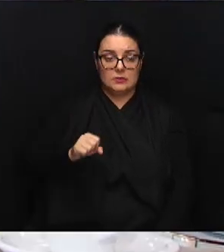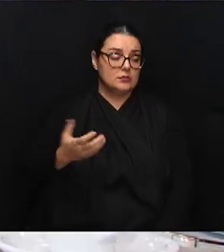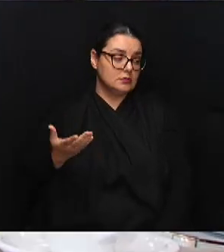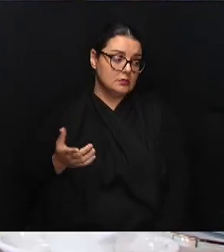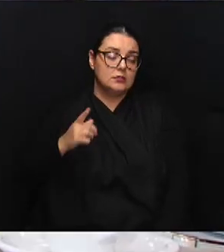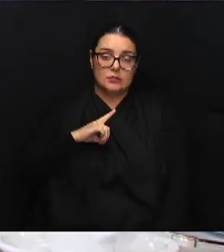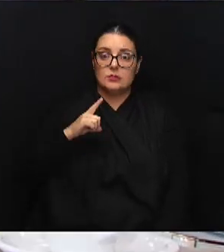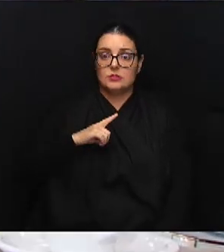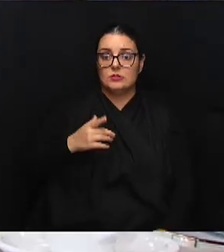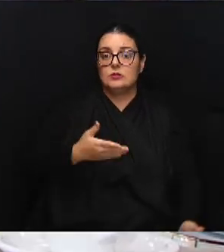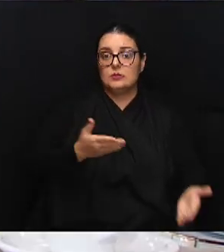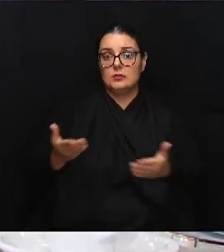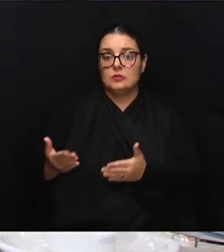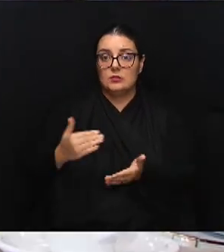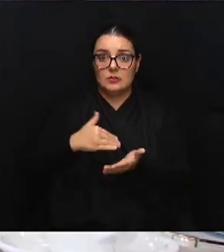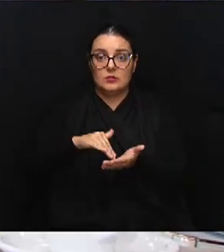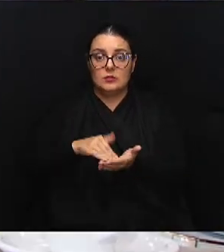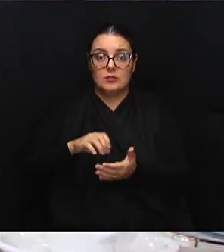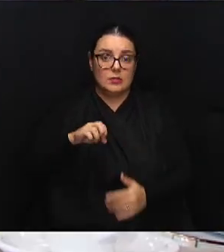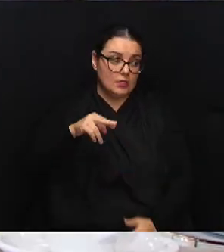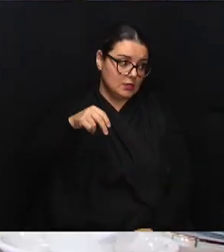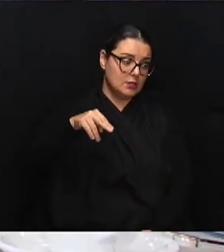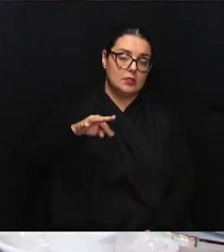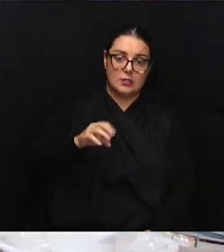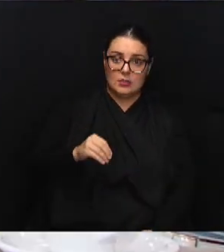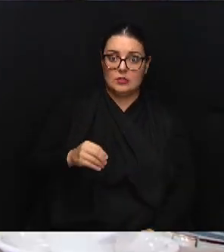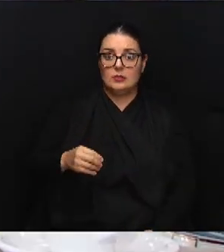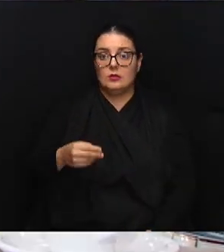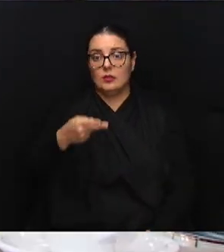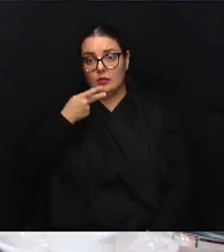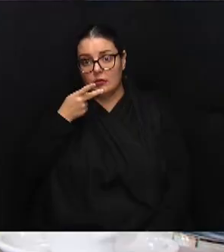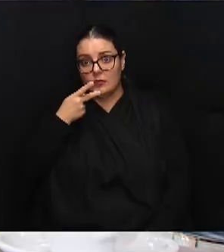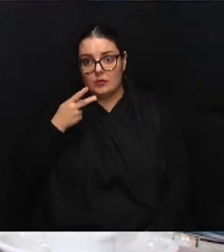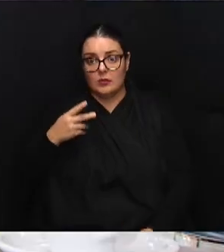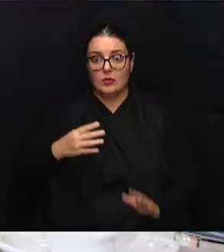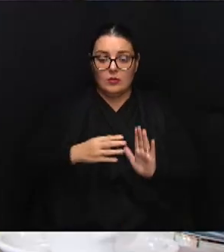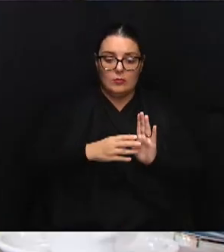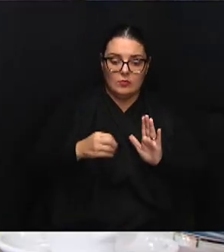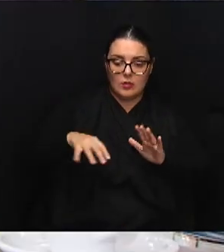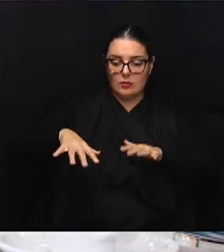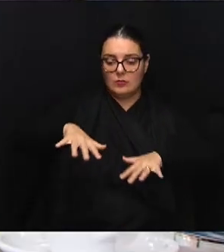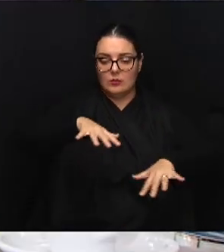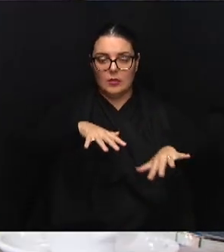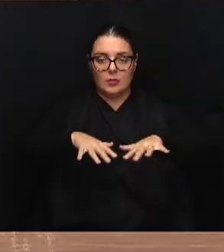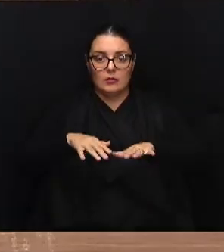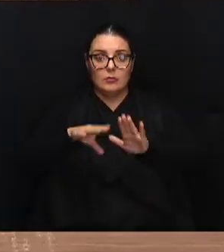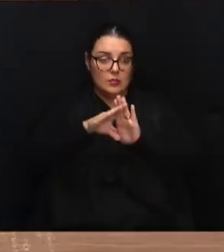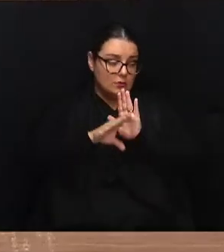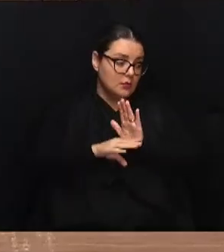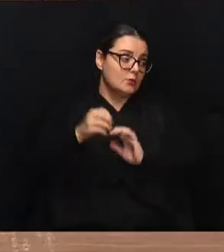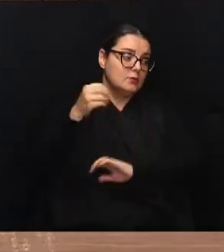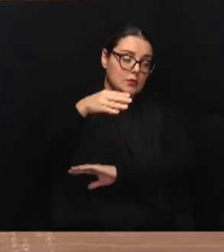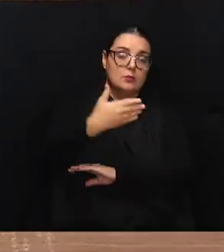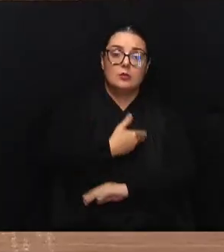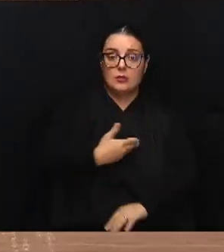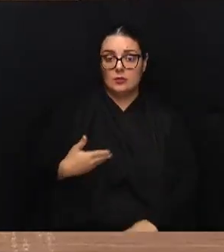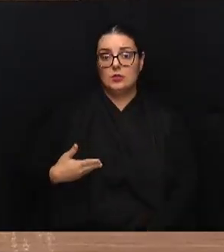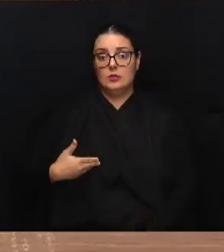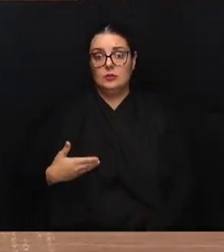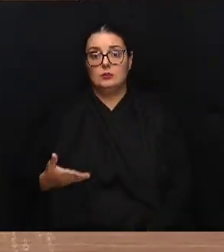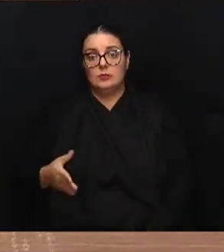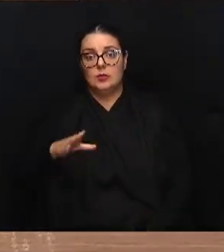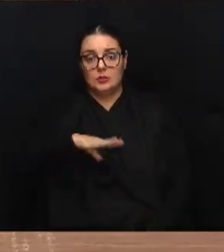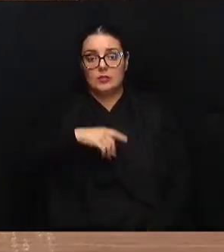Tivemos a apresentação do secretário Ernesto, que falou a modelagem que está orientando o programa de iluminação pública